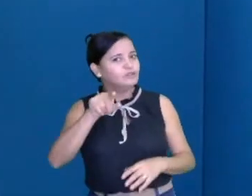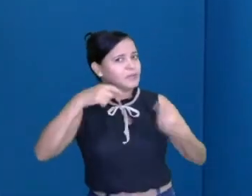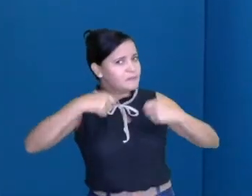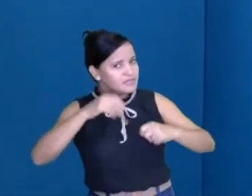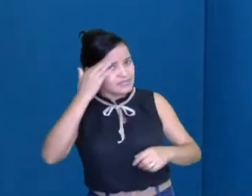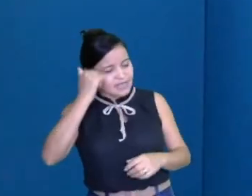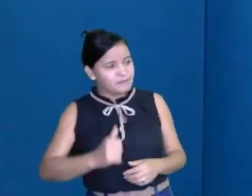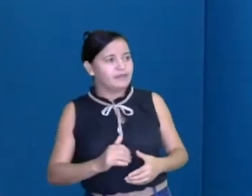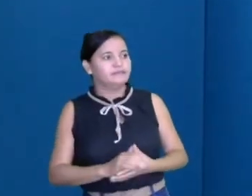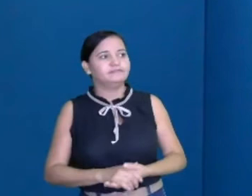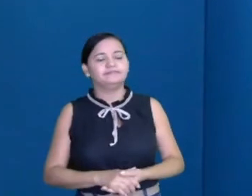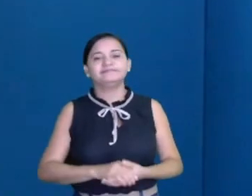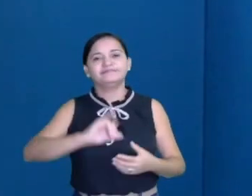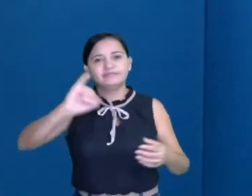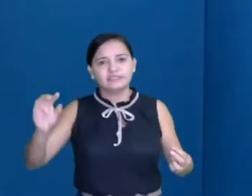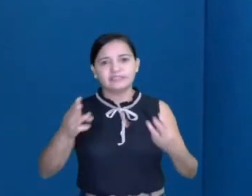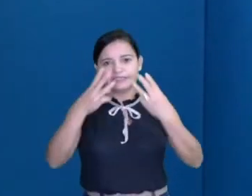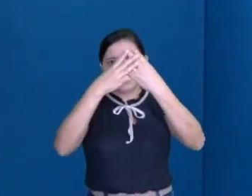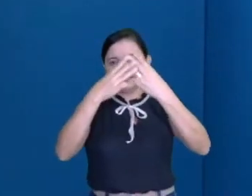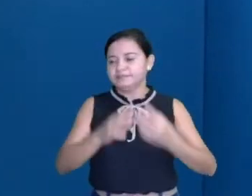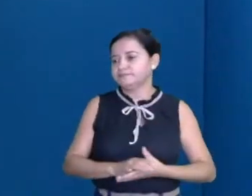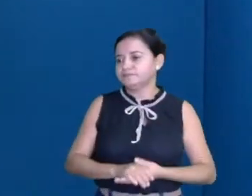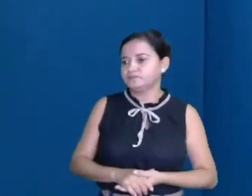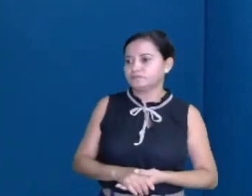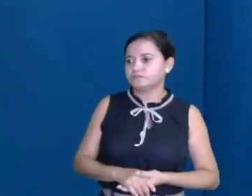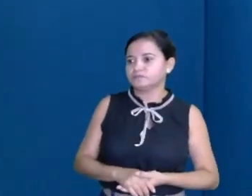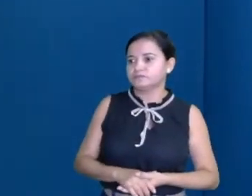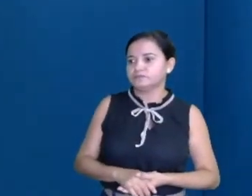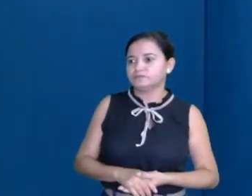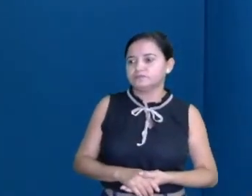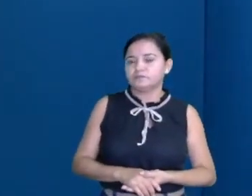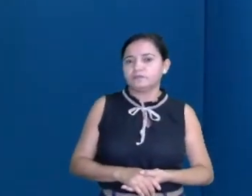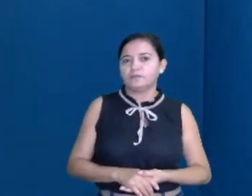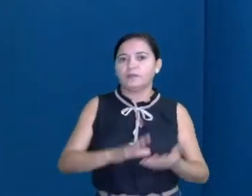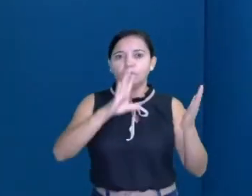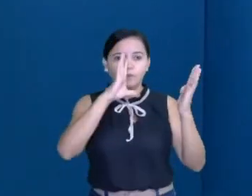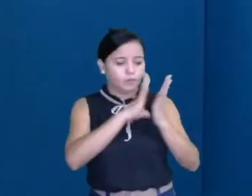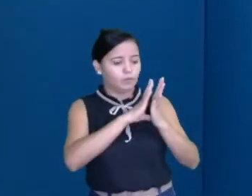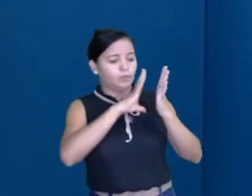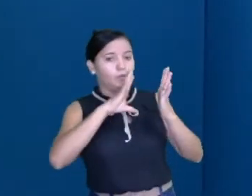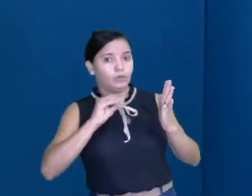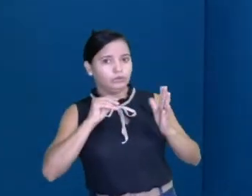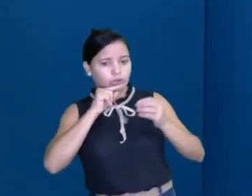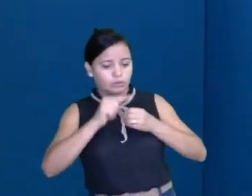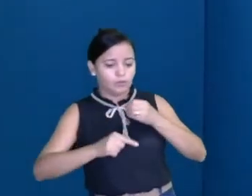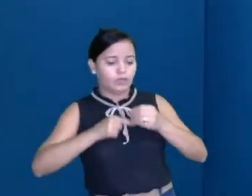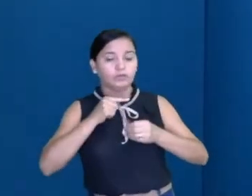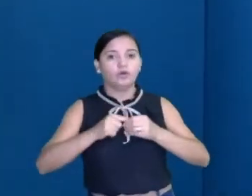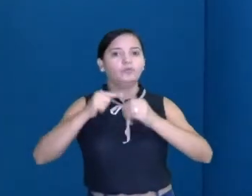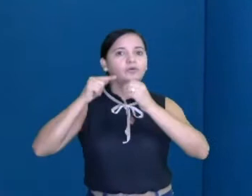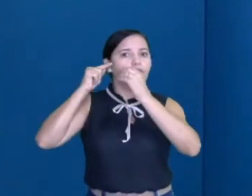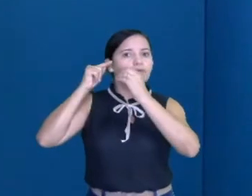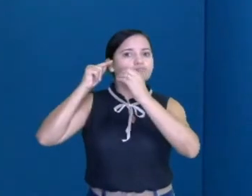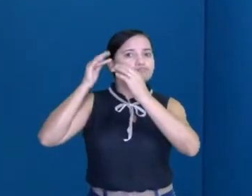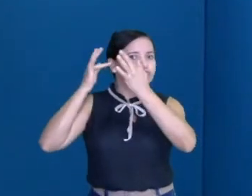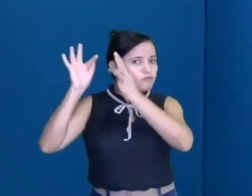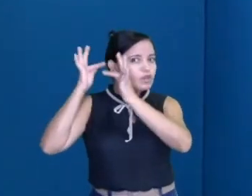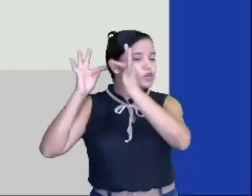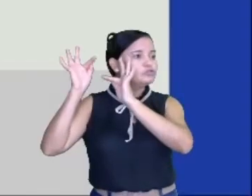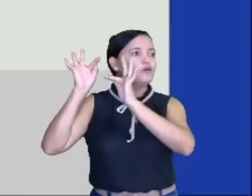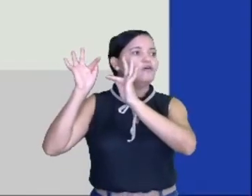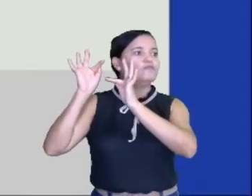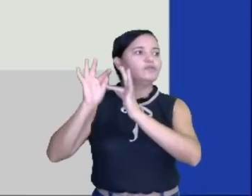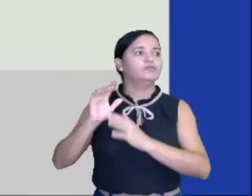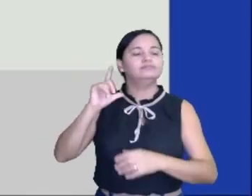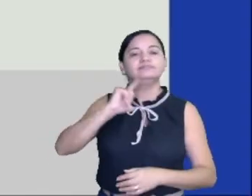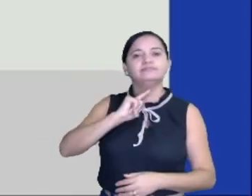saber, vai falar. Por favor, produção, nosso próximo slide. E aí a gente vai falar justamente do modelo atômico filosófico, tá? Esse modelo atômico filosófico